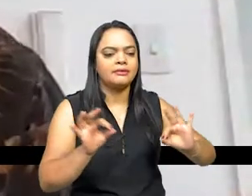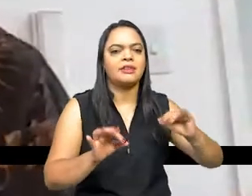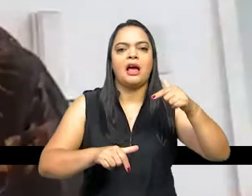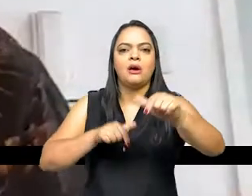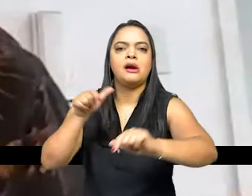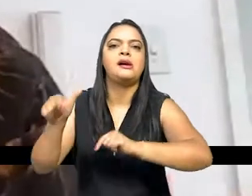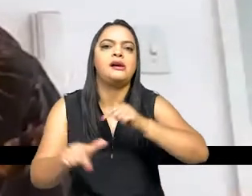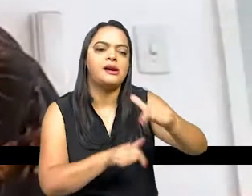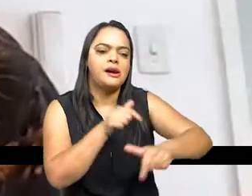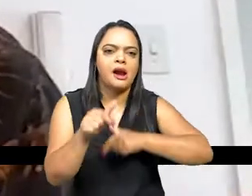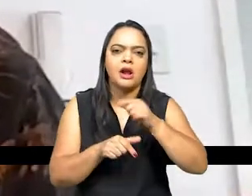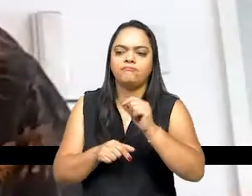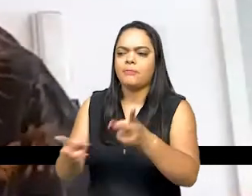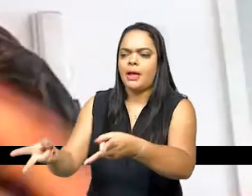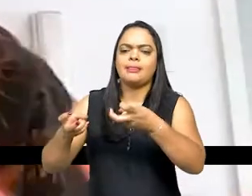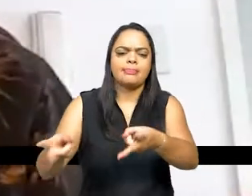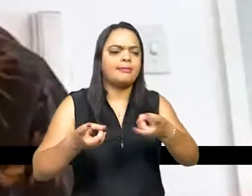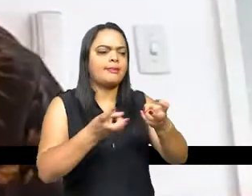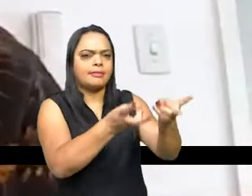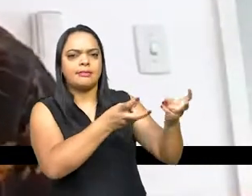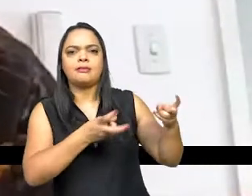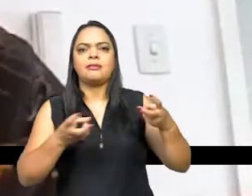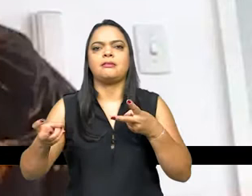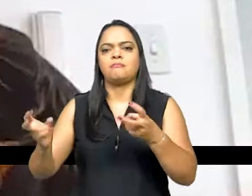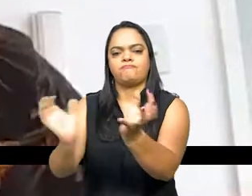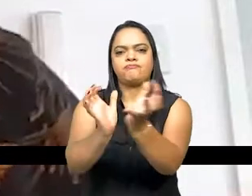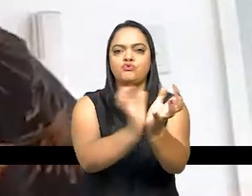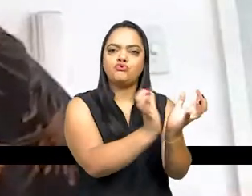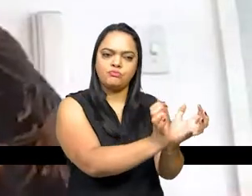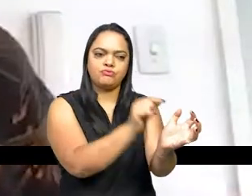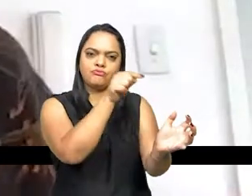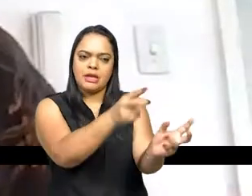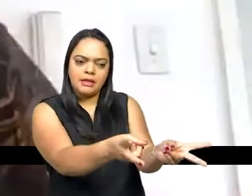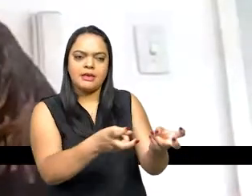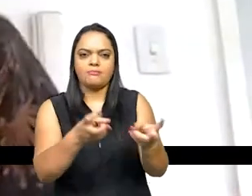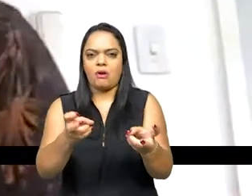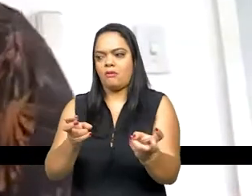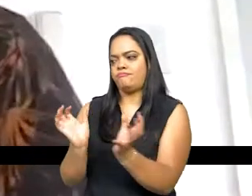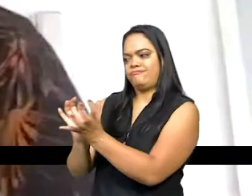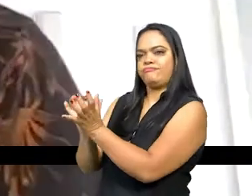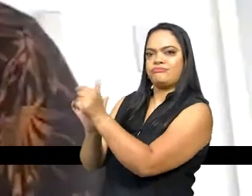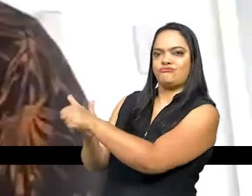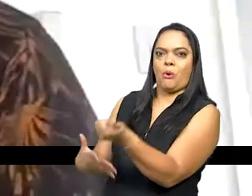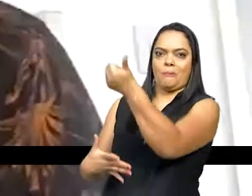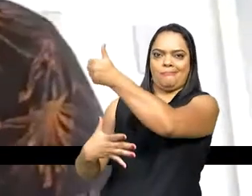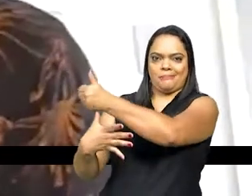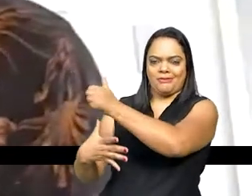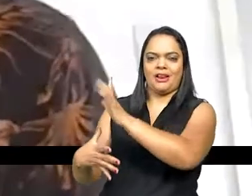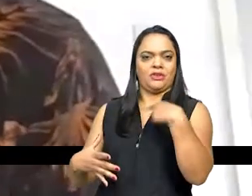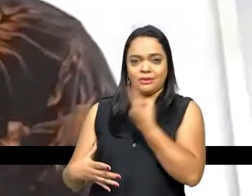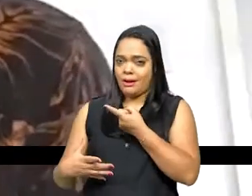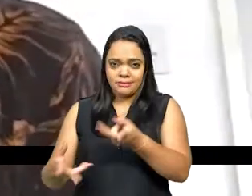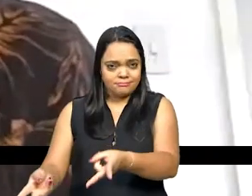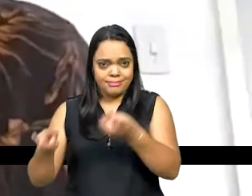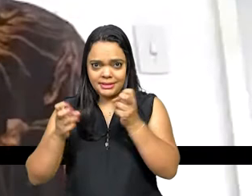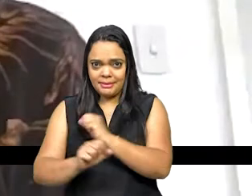trabalhadores. Foi uma forma de explorar muito mais um do que outros. Essa perspectiva comparativa nos